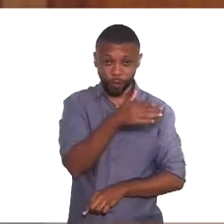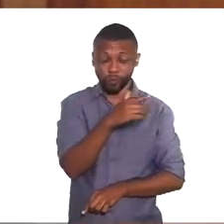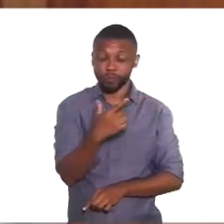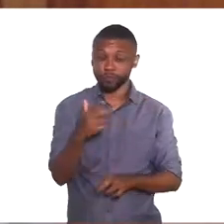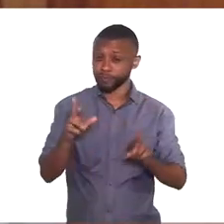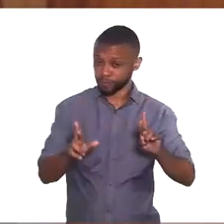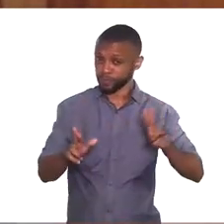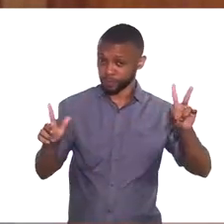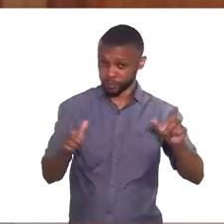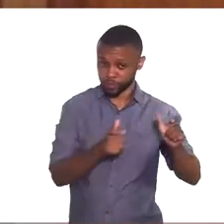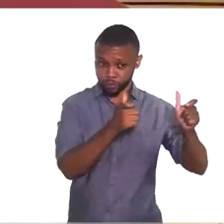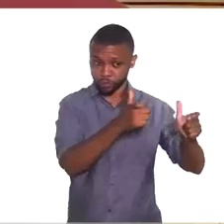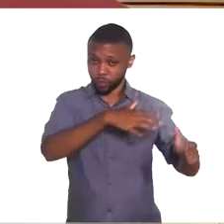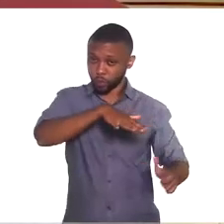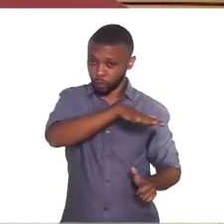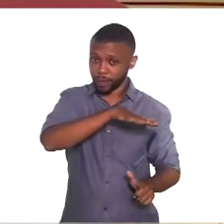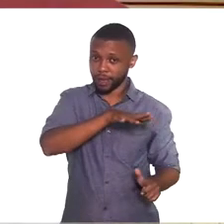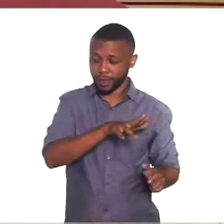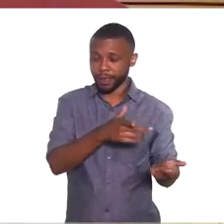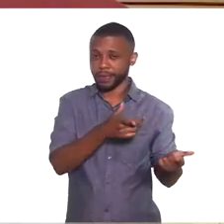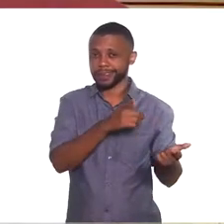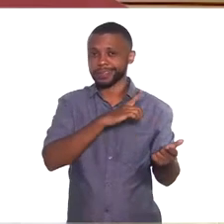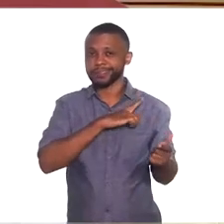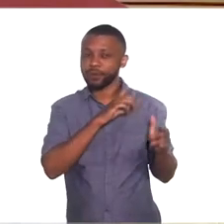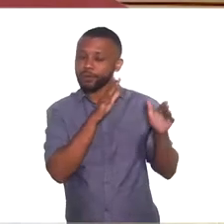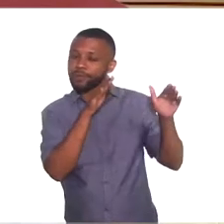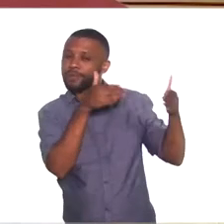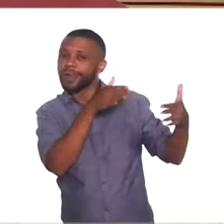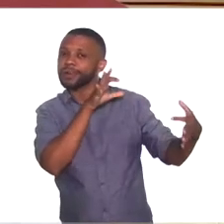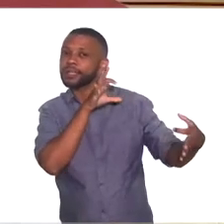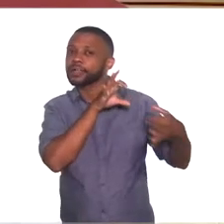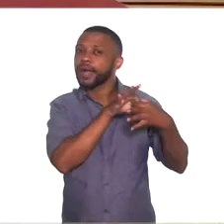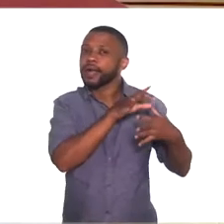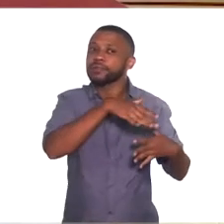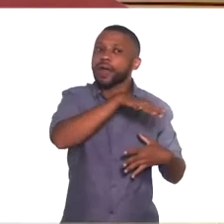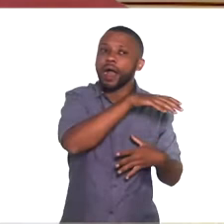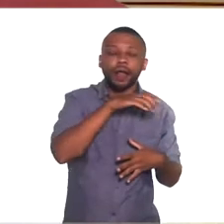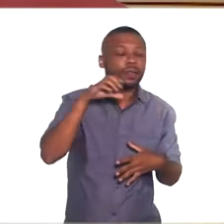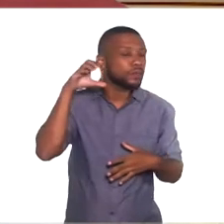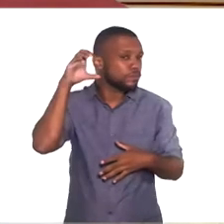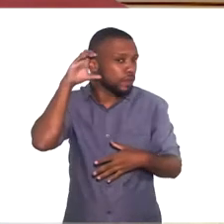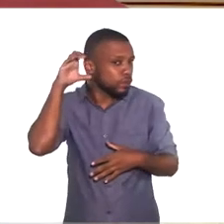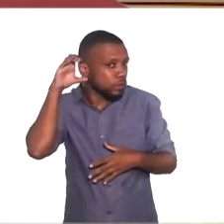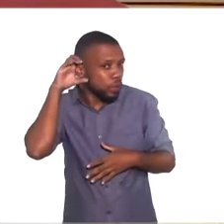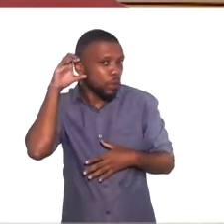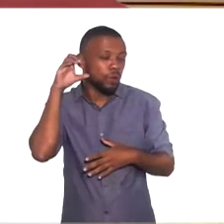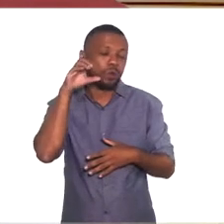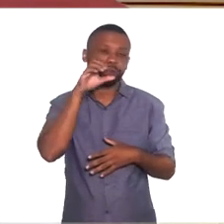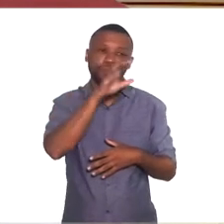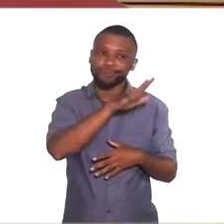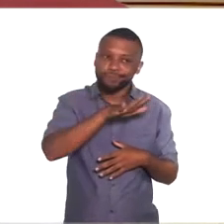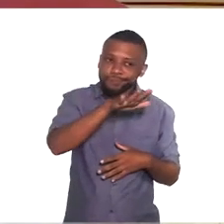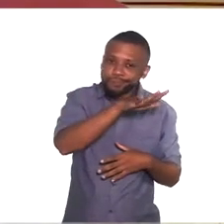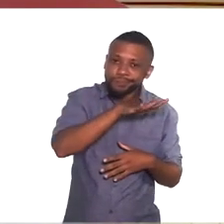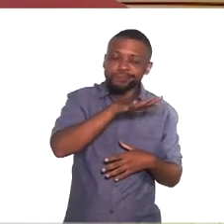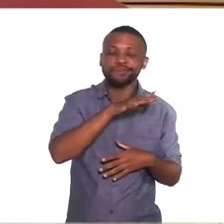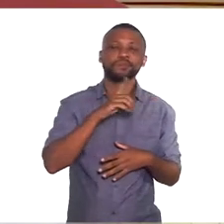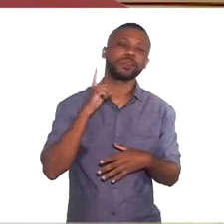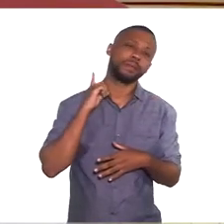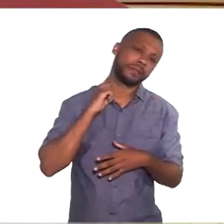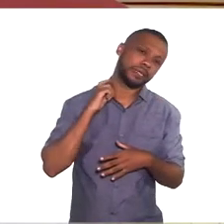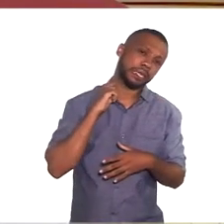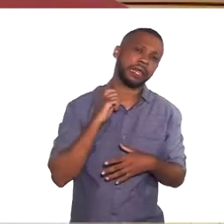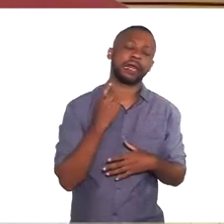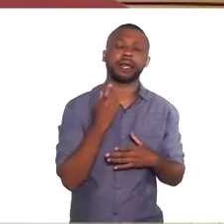Estado de São Paulo uma outra região mas já um ligado mais a região de